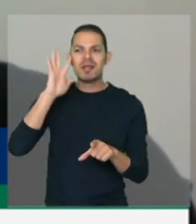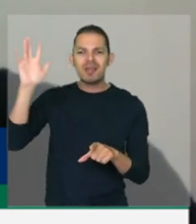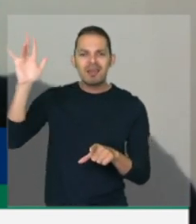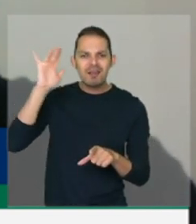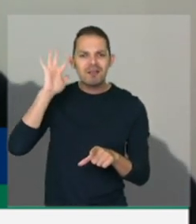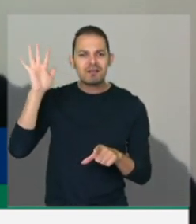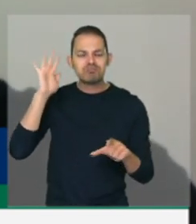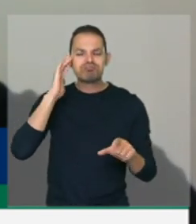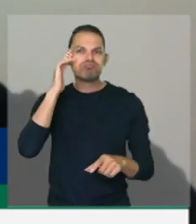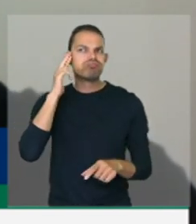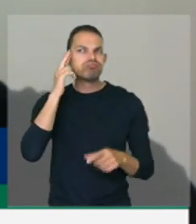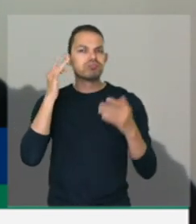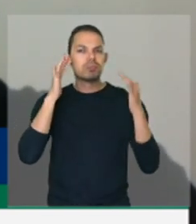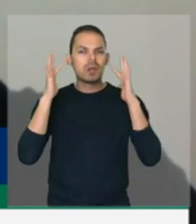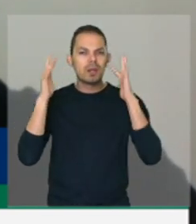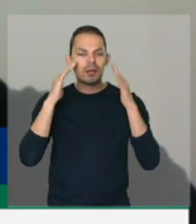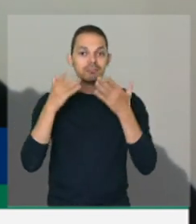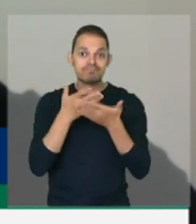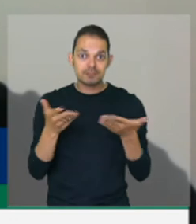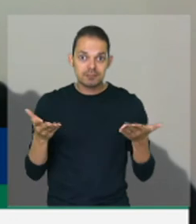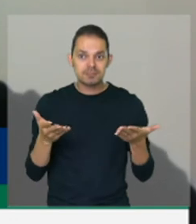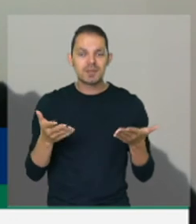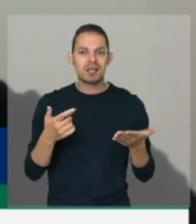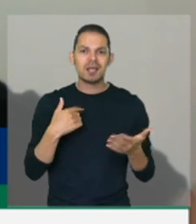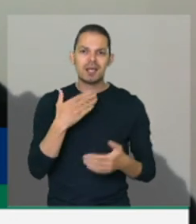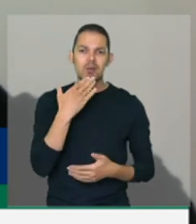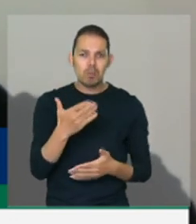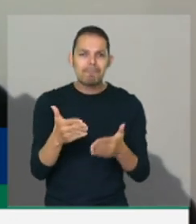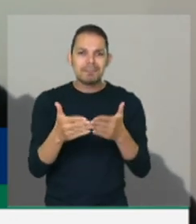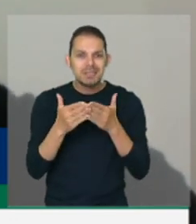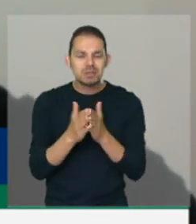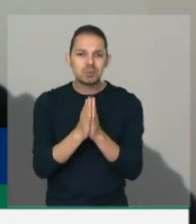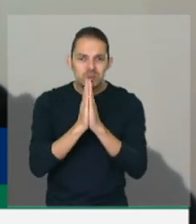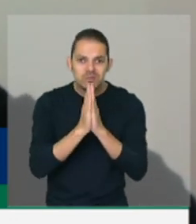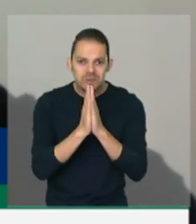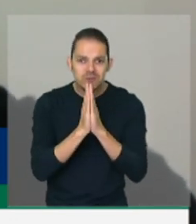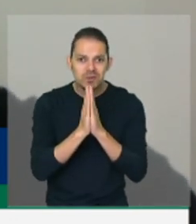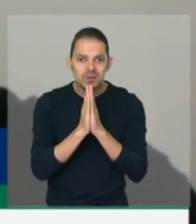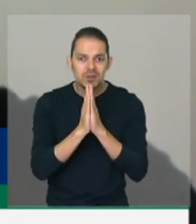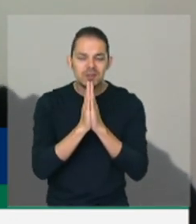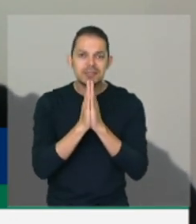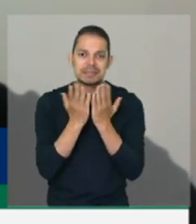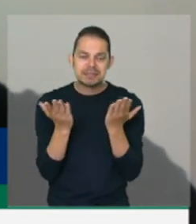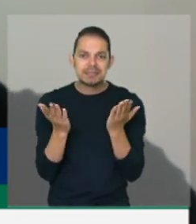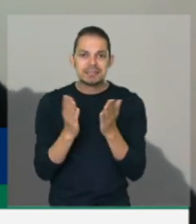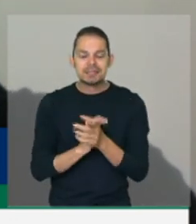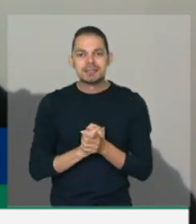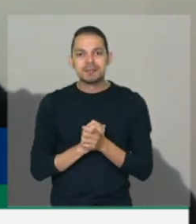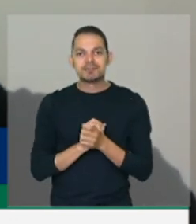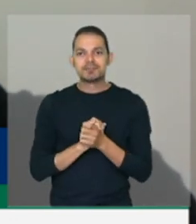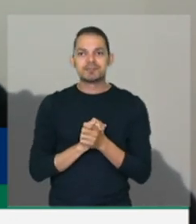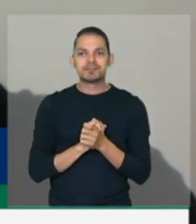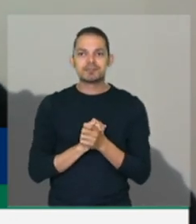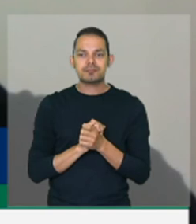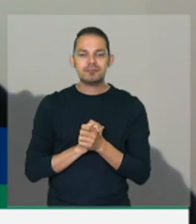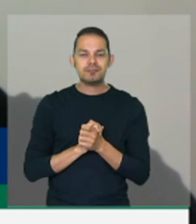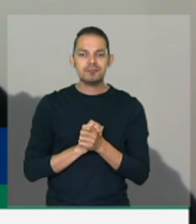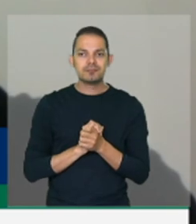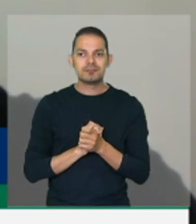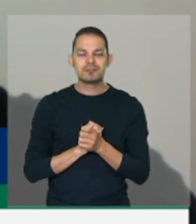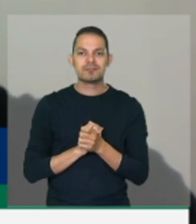seguinte. É um apelo, na verdade, um apelo, uma súplica, assim por dizer. Não